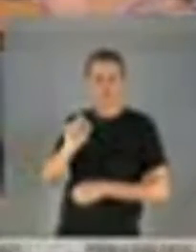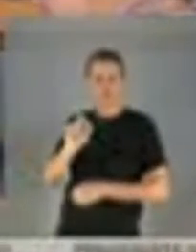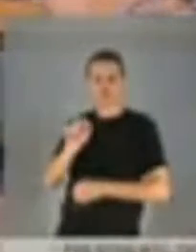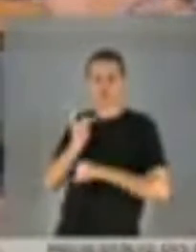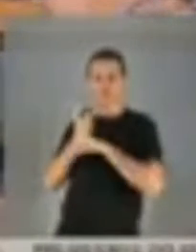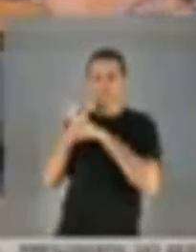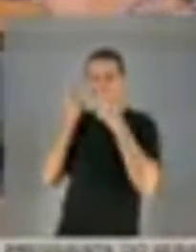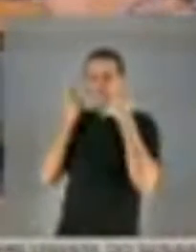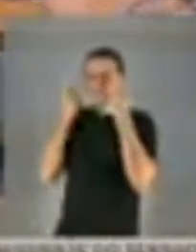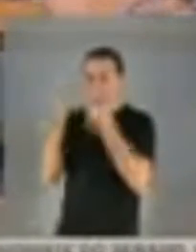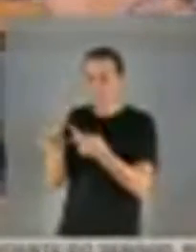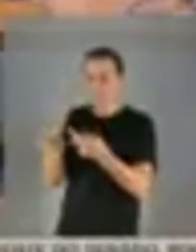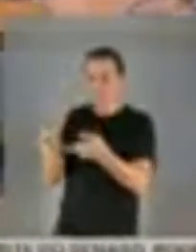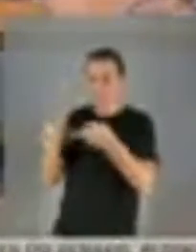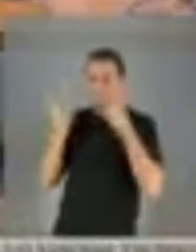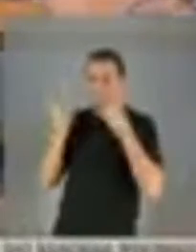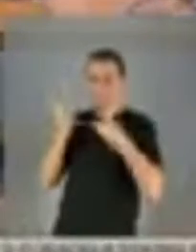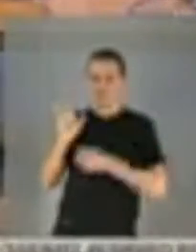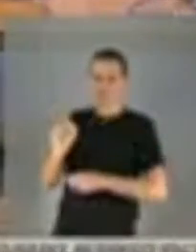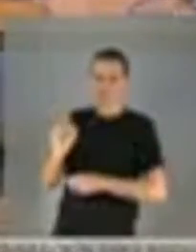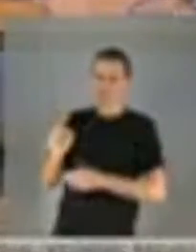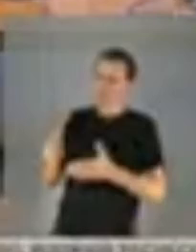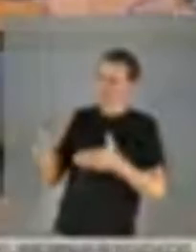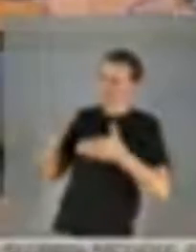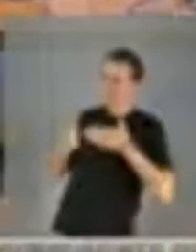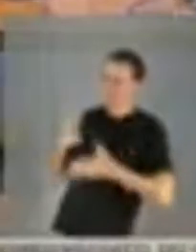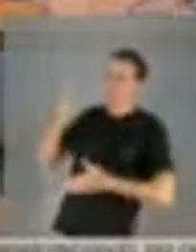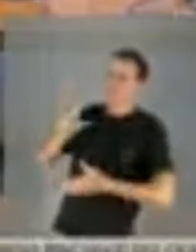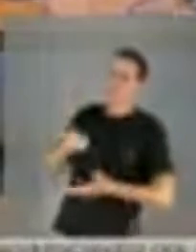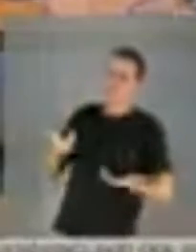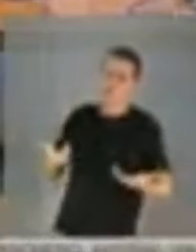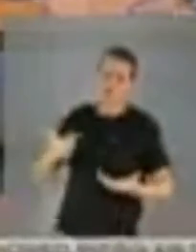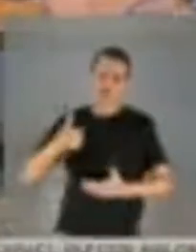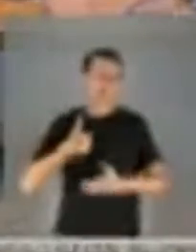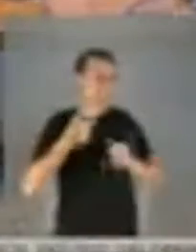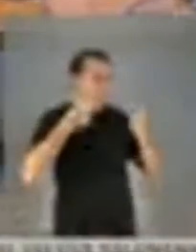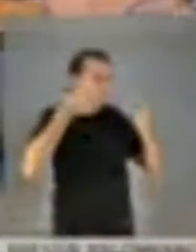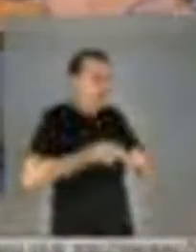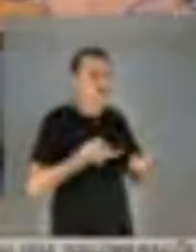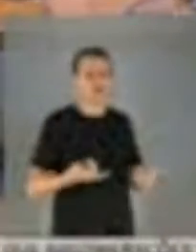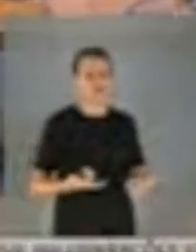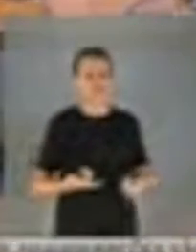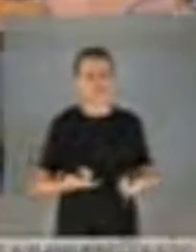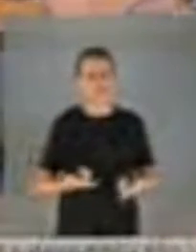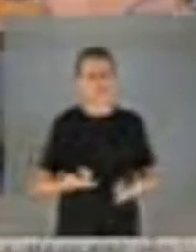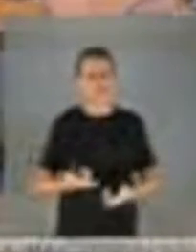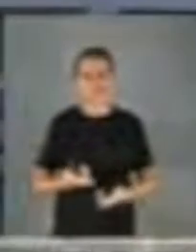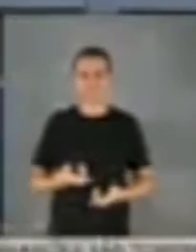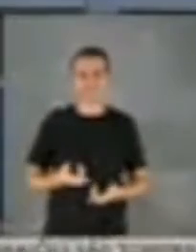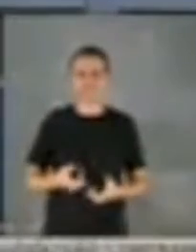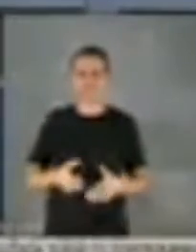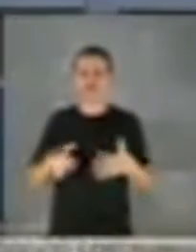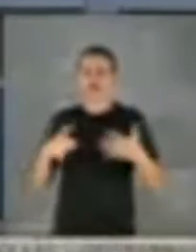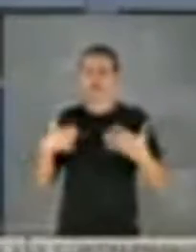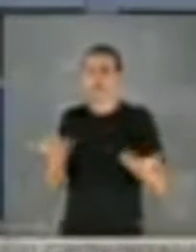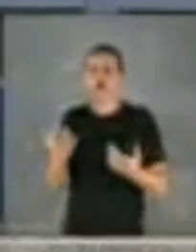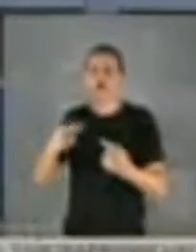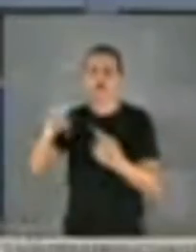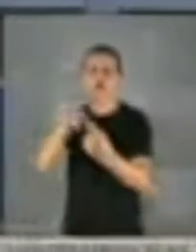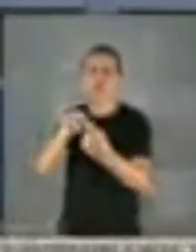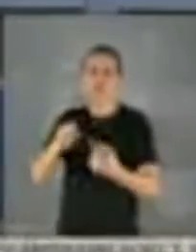a inquietação das pessoas. Questão de ordem, senador. Não, é um pela ordem, pela ordem. Não, mas pela ordem, qual é o... Tá, eu